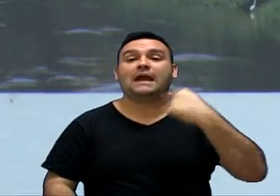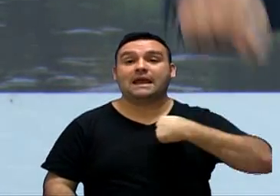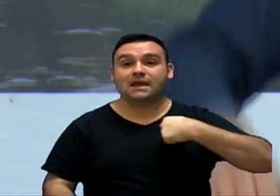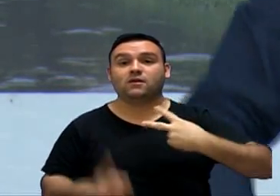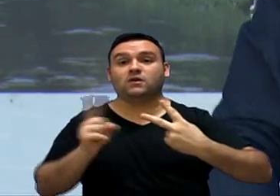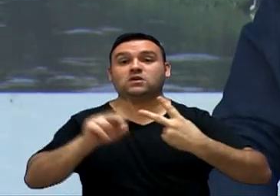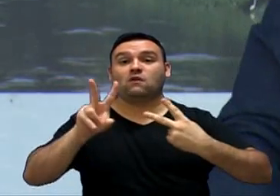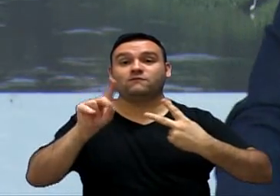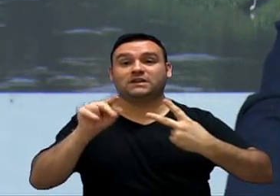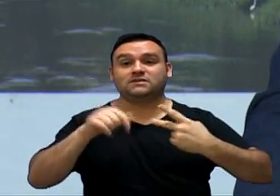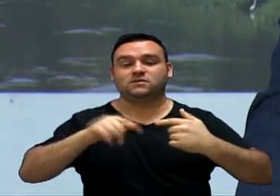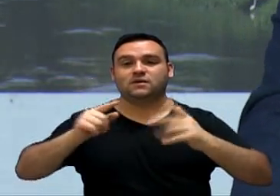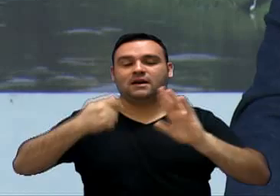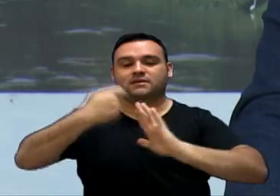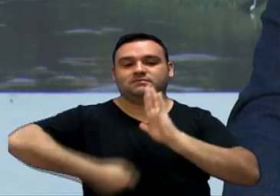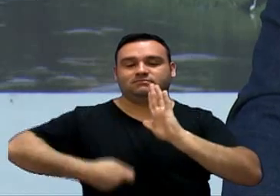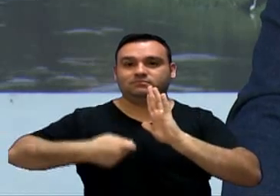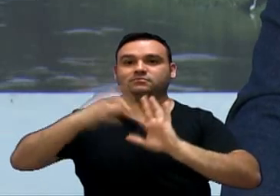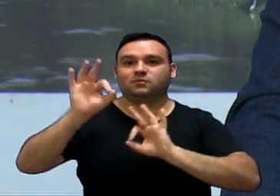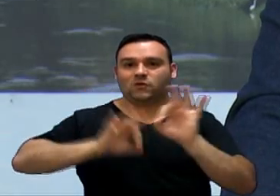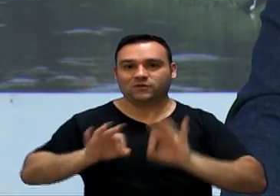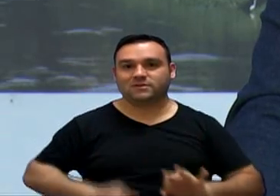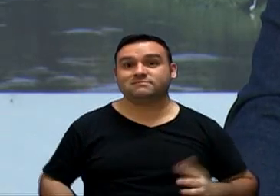e o Vinícius Zayt, o autor do projeto.